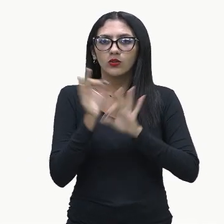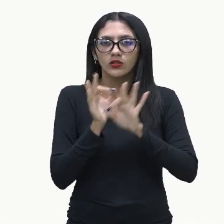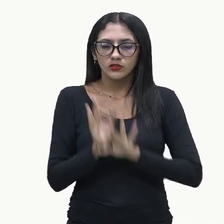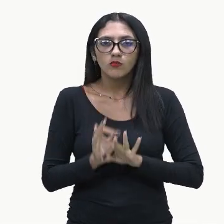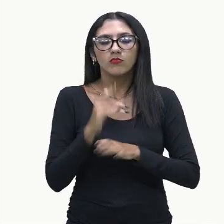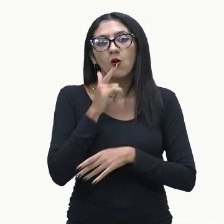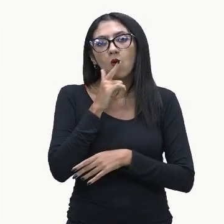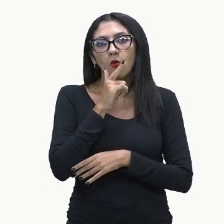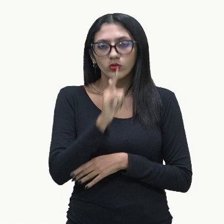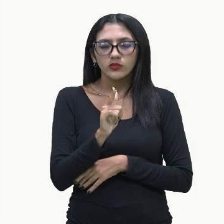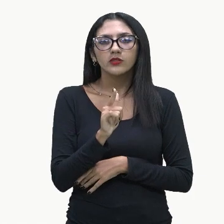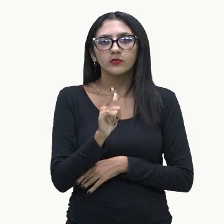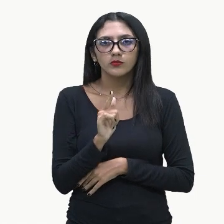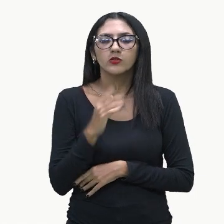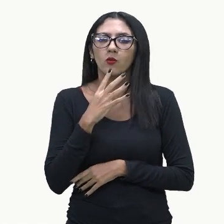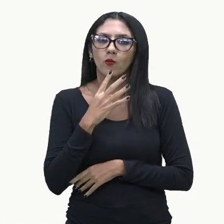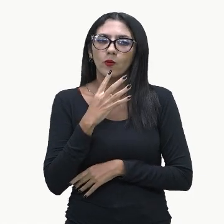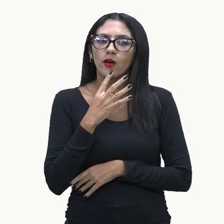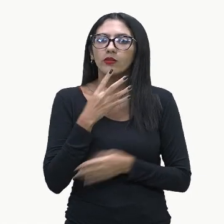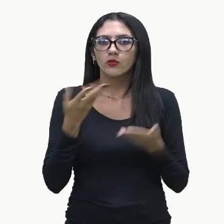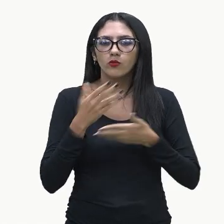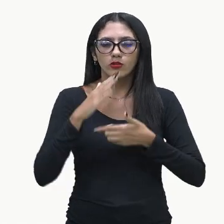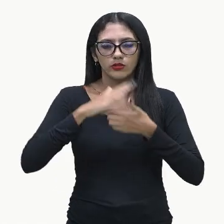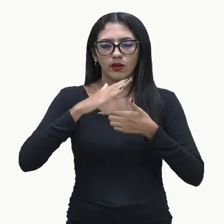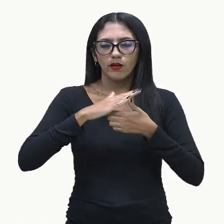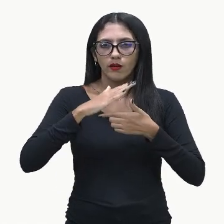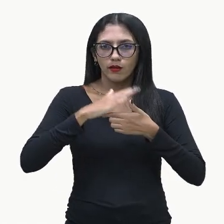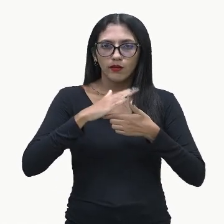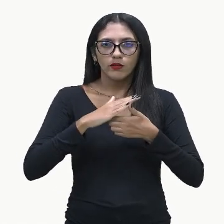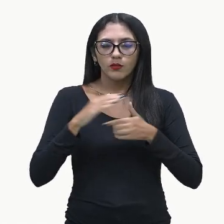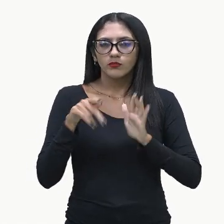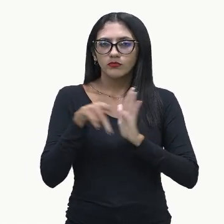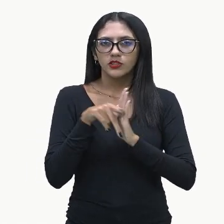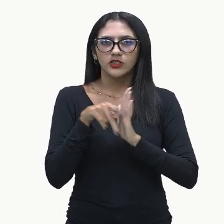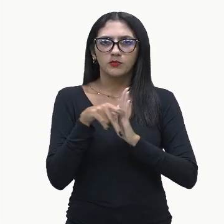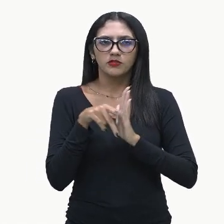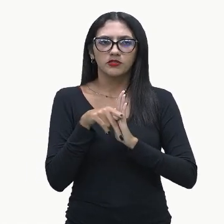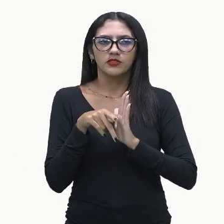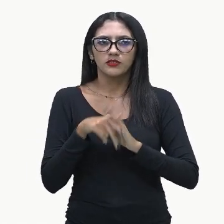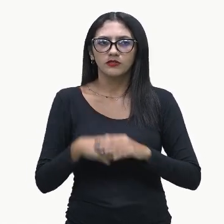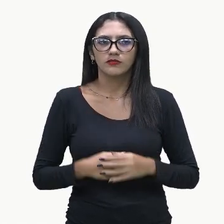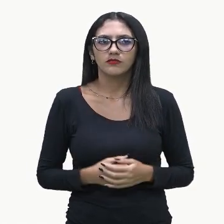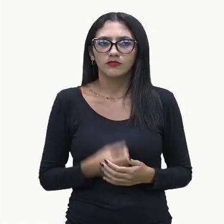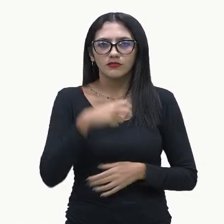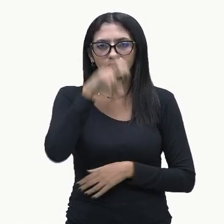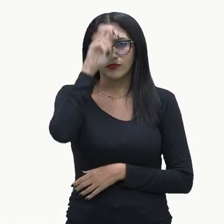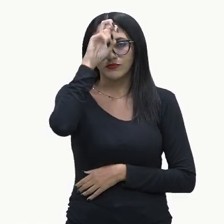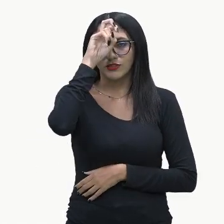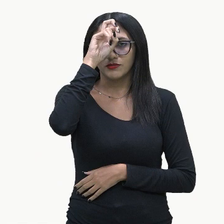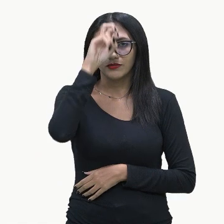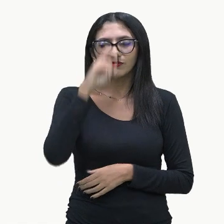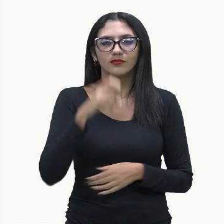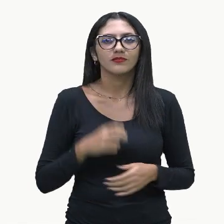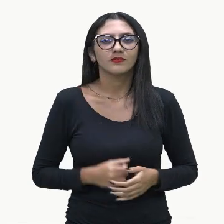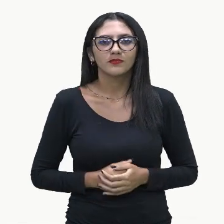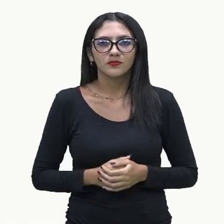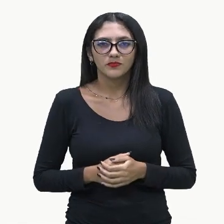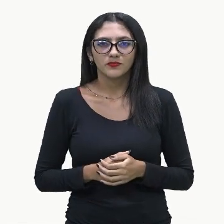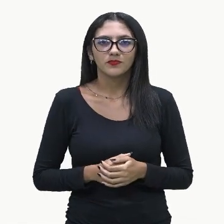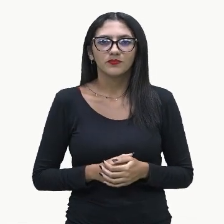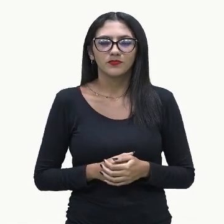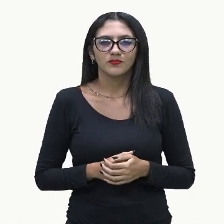triângulo retângulo dos egípcios, que aí é o que possui os lados 3,